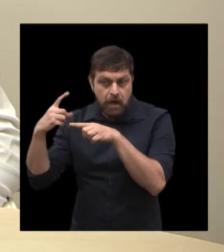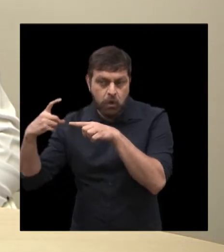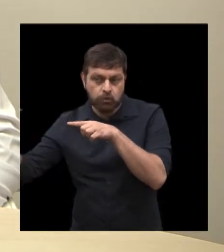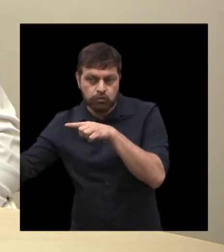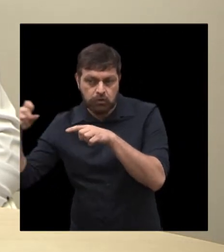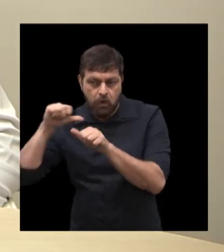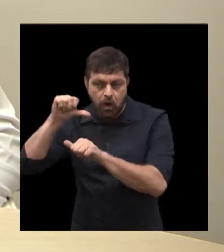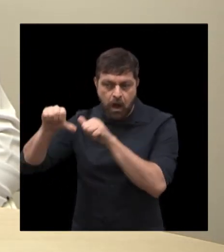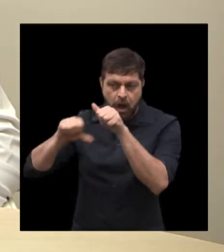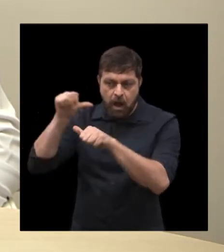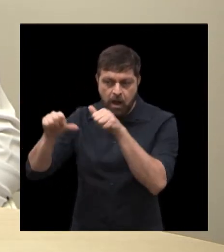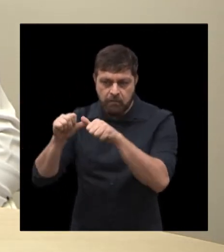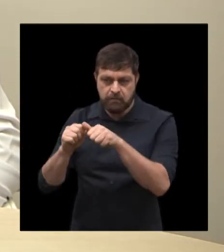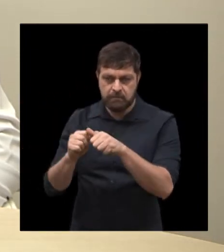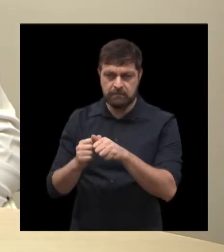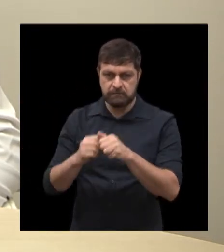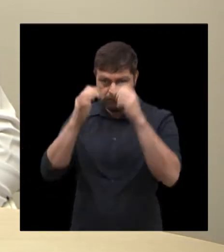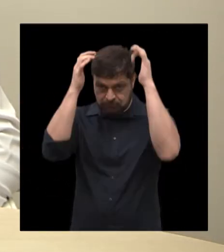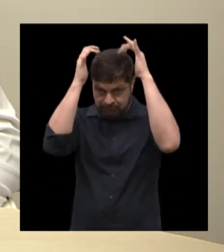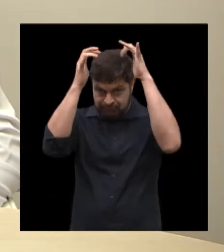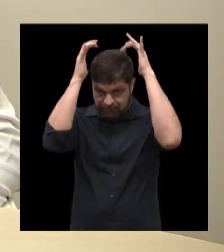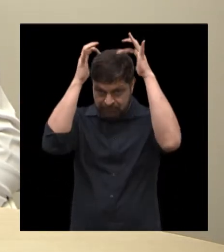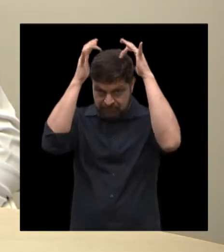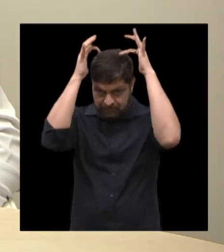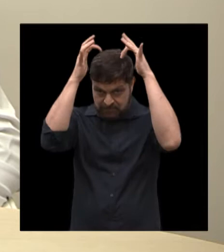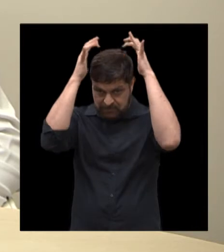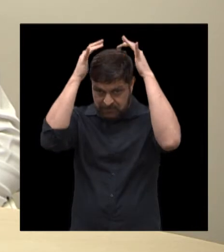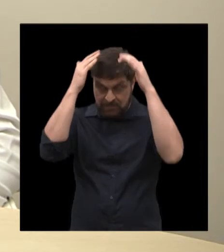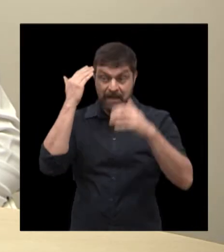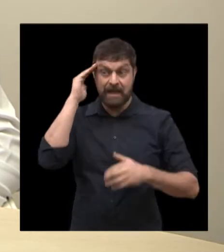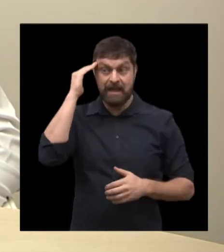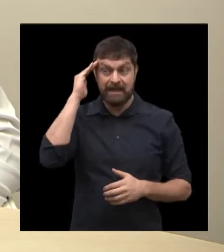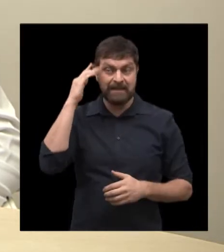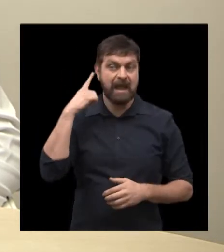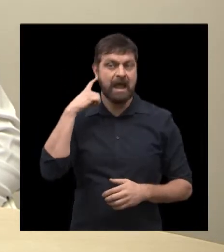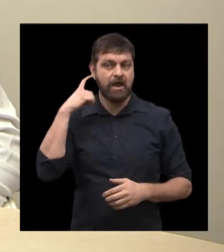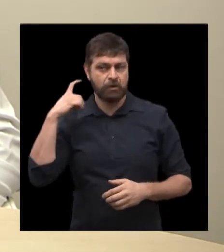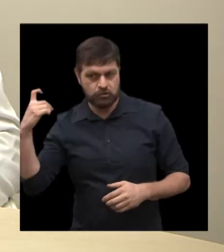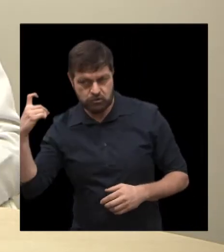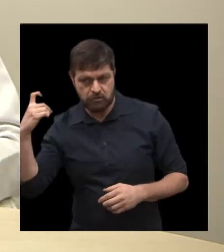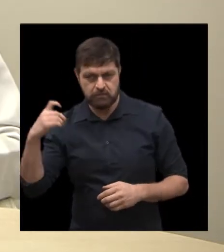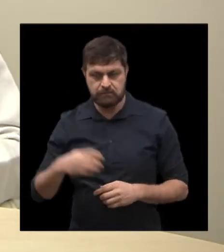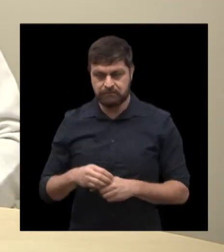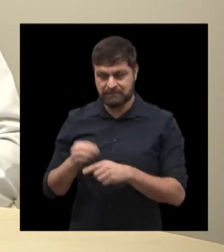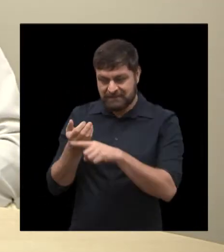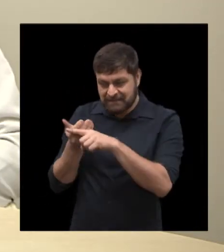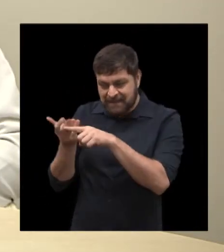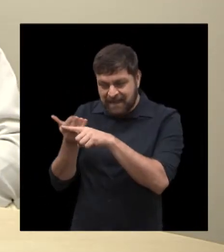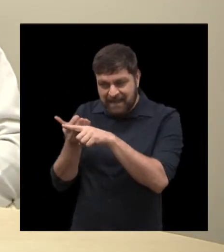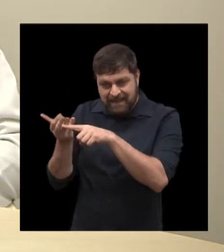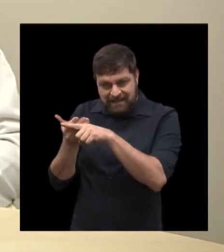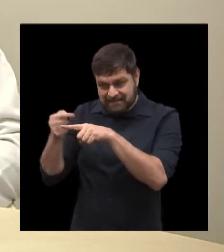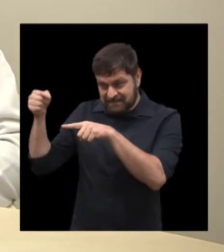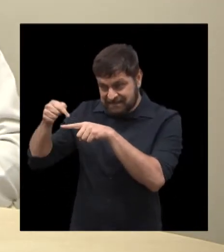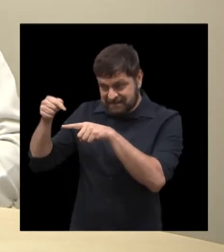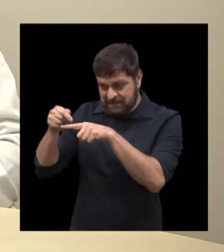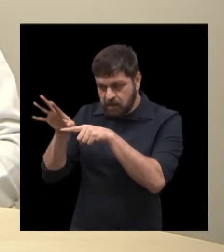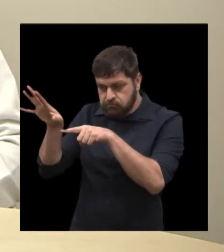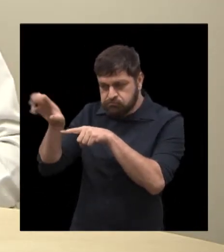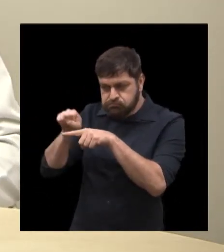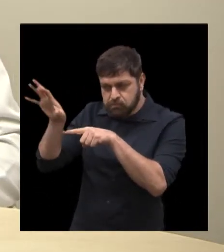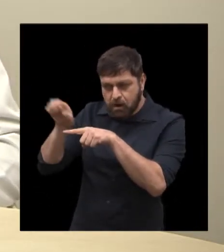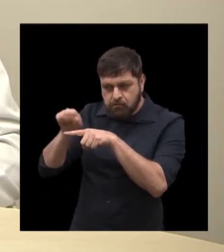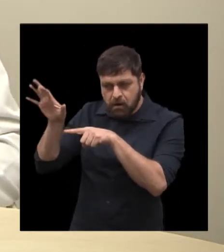recebe num impulso nervoso, que é o que o cérebro consegue decodificar. Essas células são células